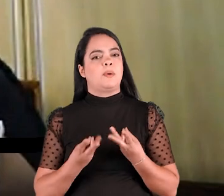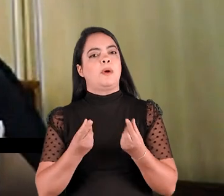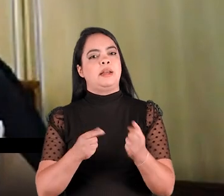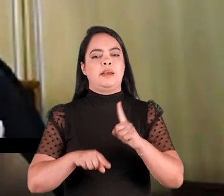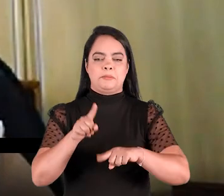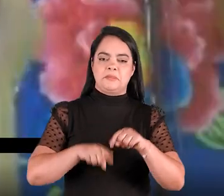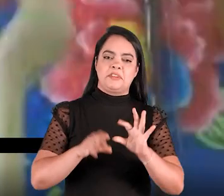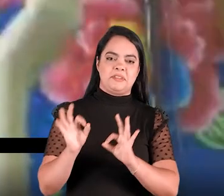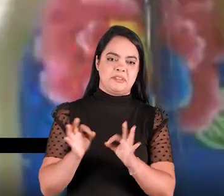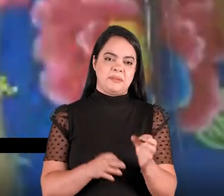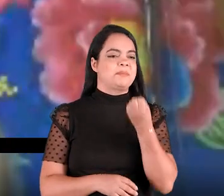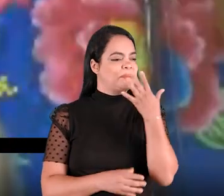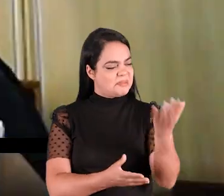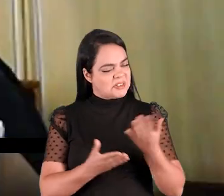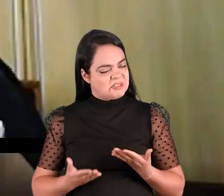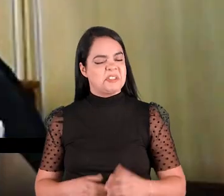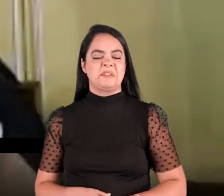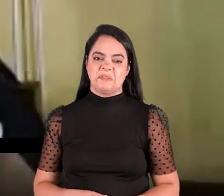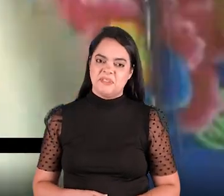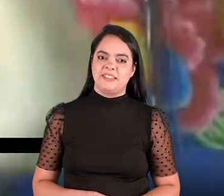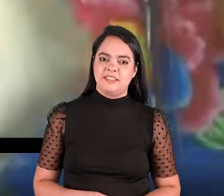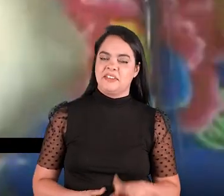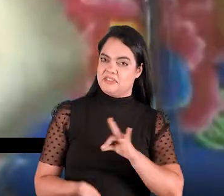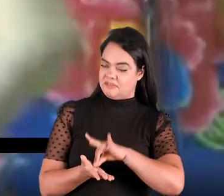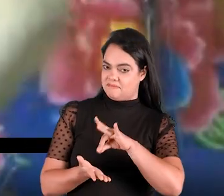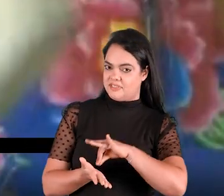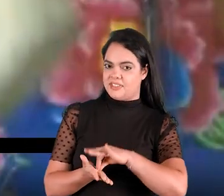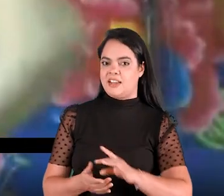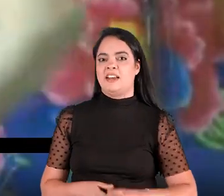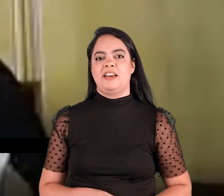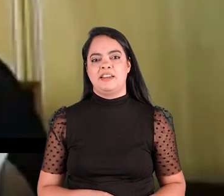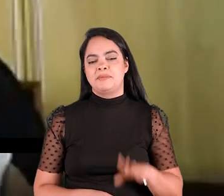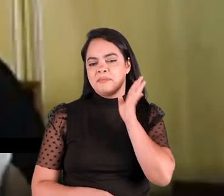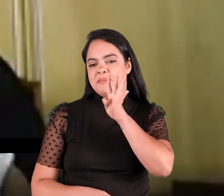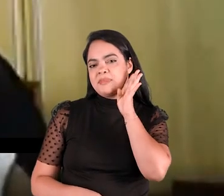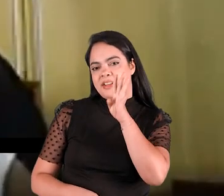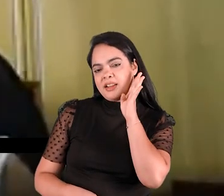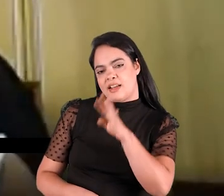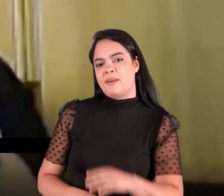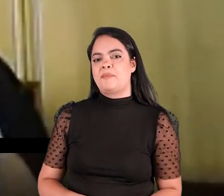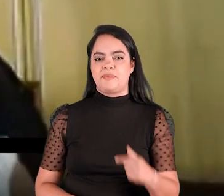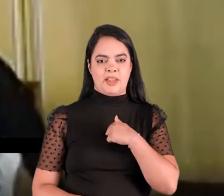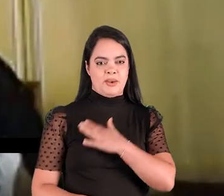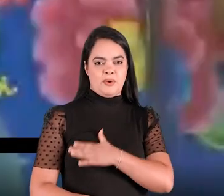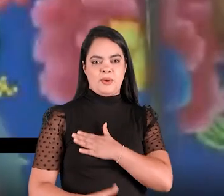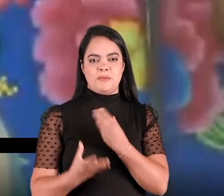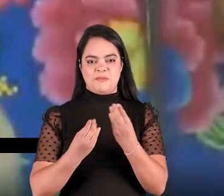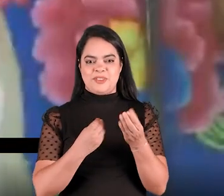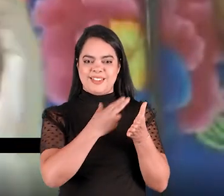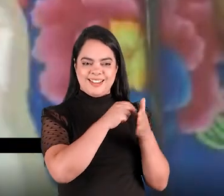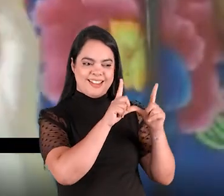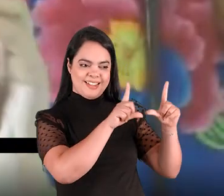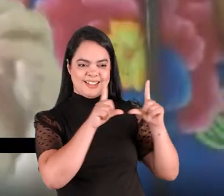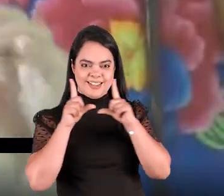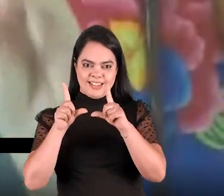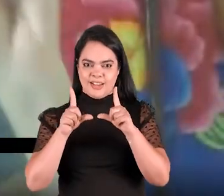qualidade para o material. É. Né? Que nada melhor, exatamente. É. Né? Que é quem... Né? Muito bacana. Eu gosto muito